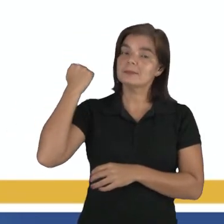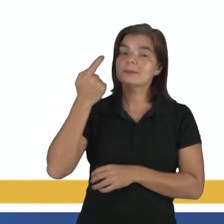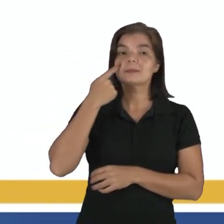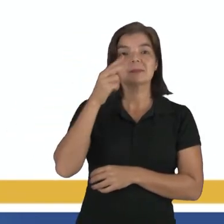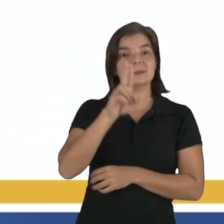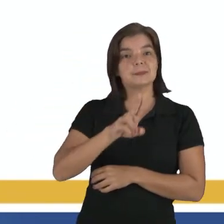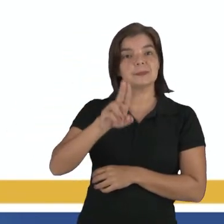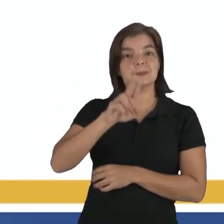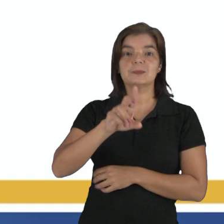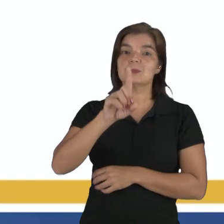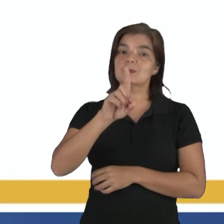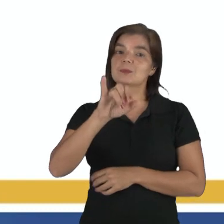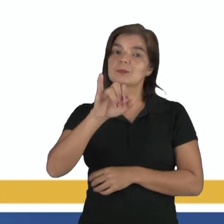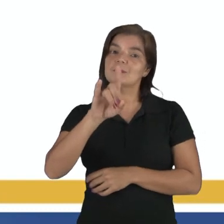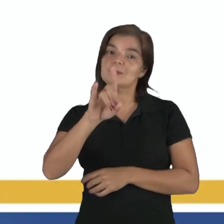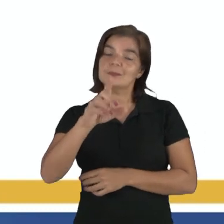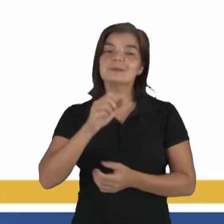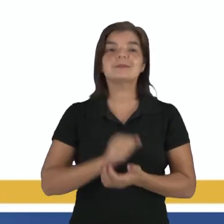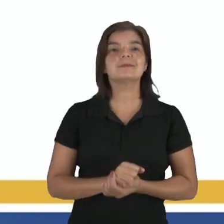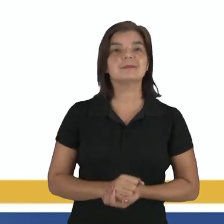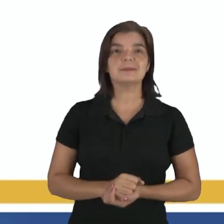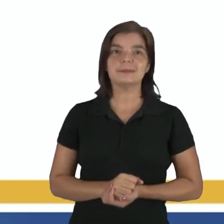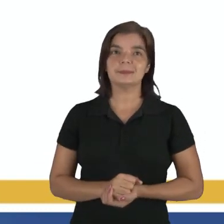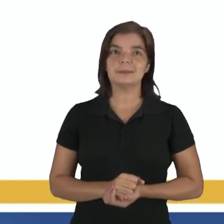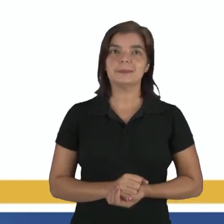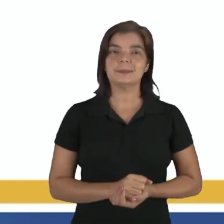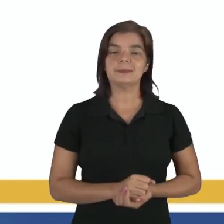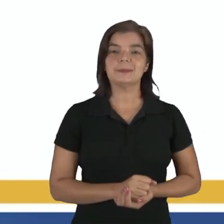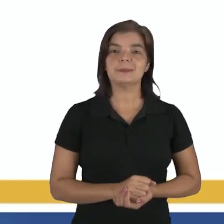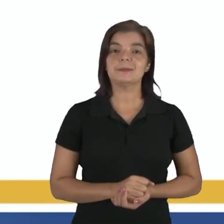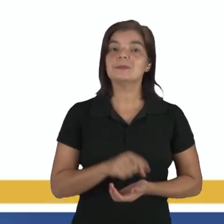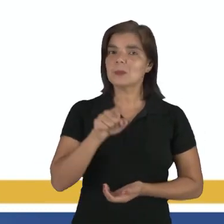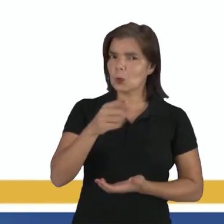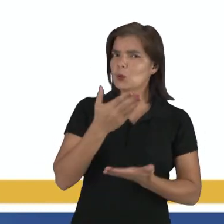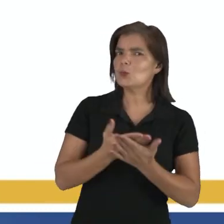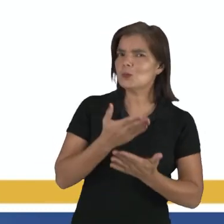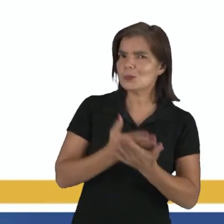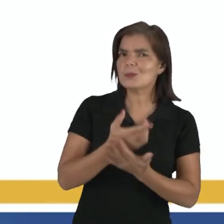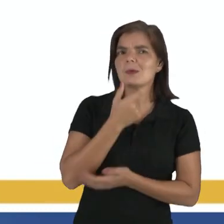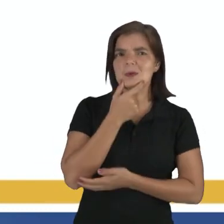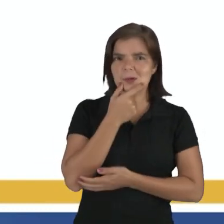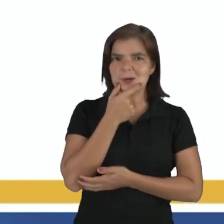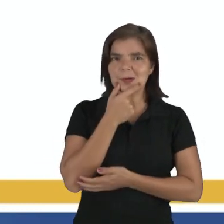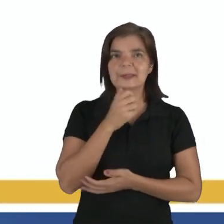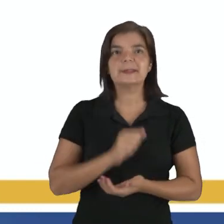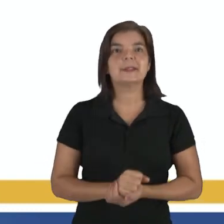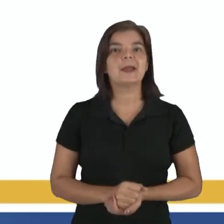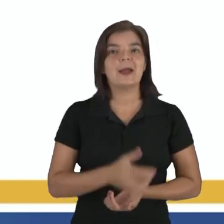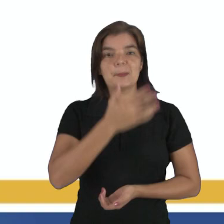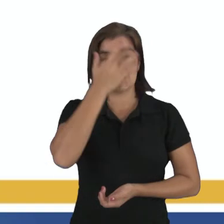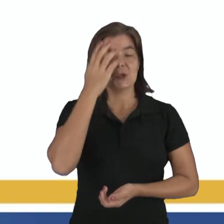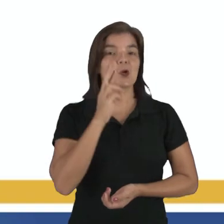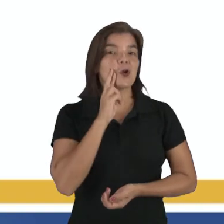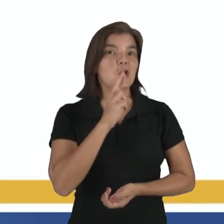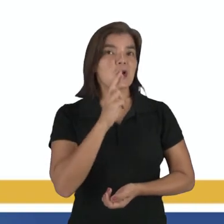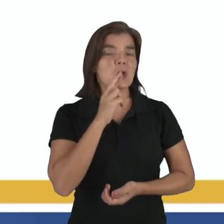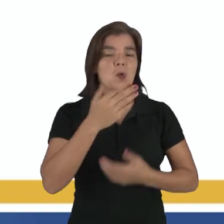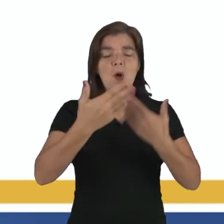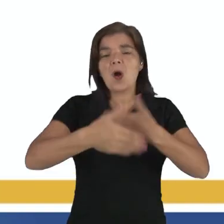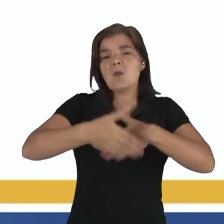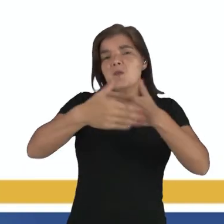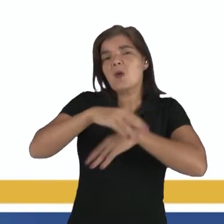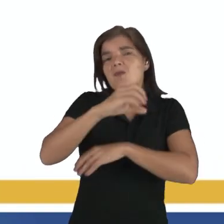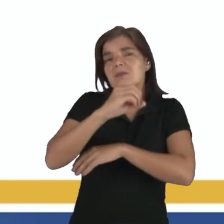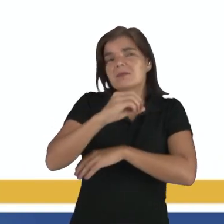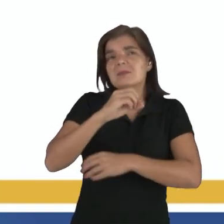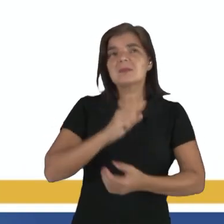tem que usar o did para perguntar. Did you study English? Você estudou inglês? E aí, o rapazinho com a provinha com